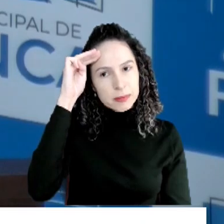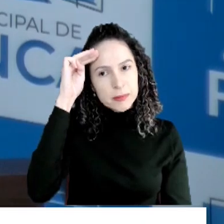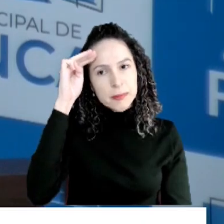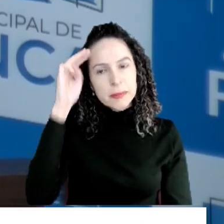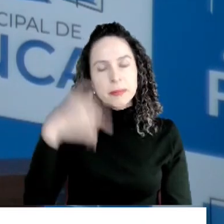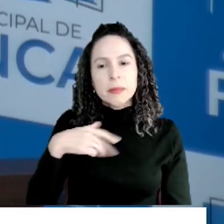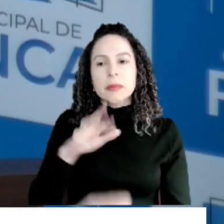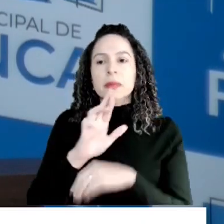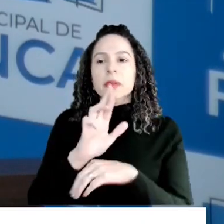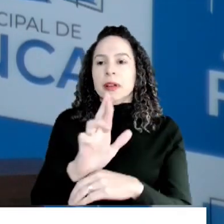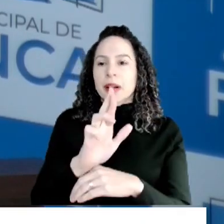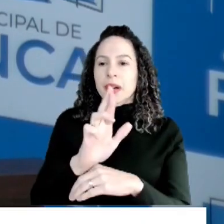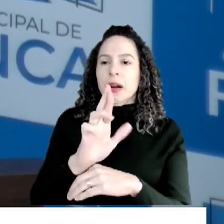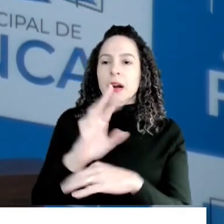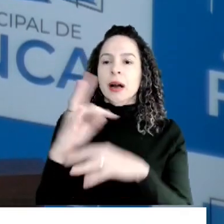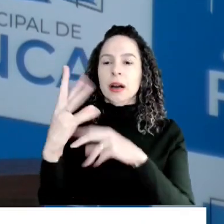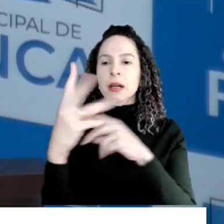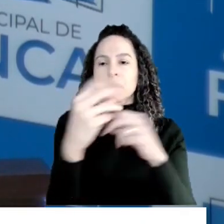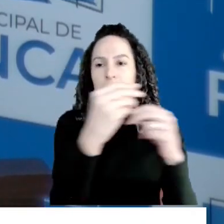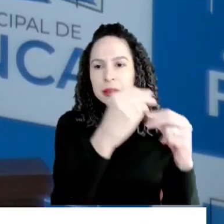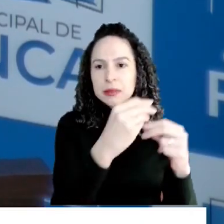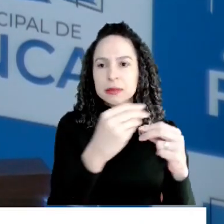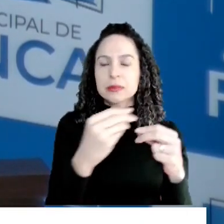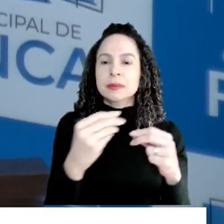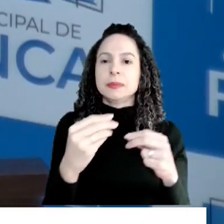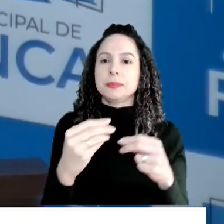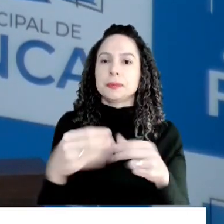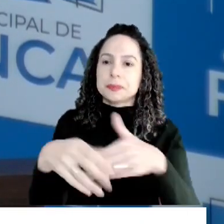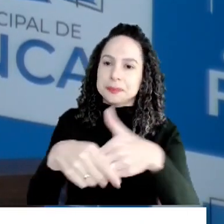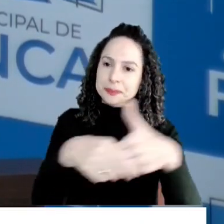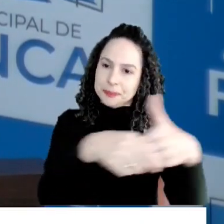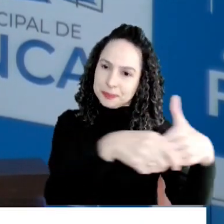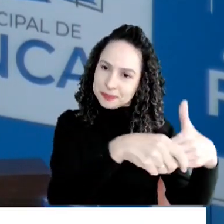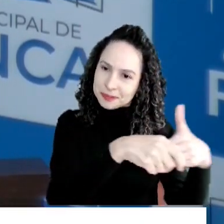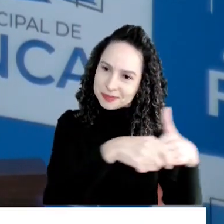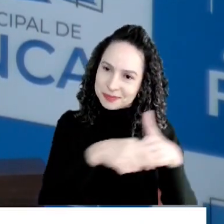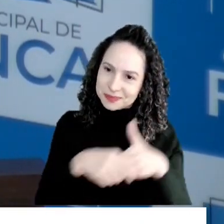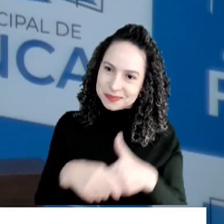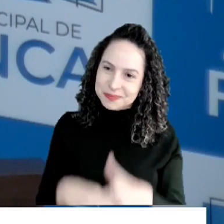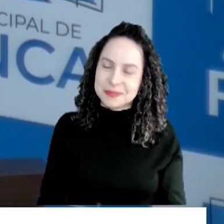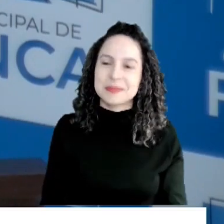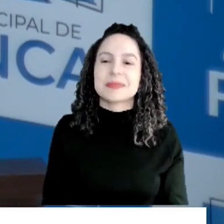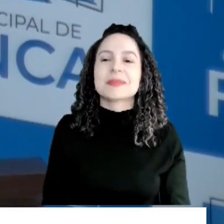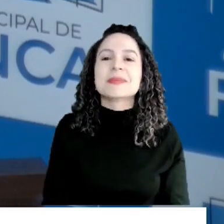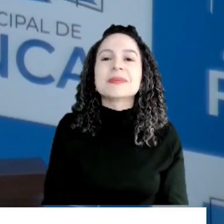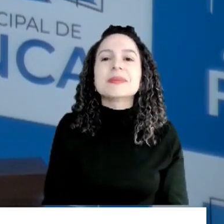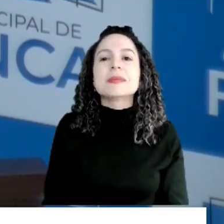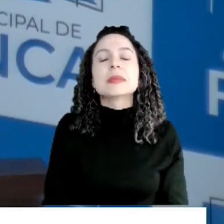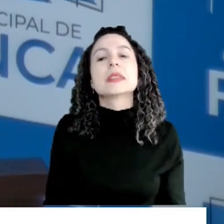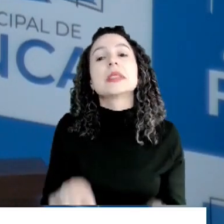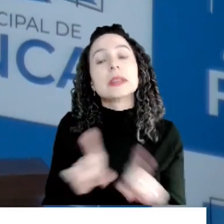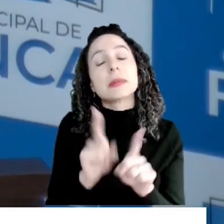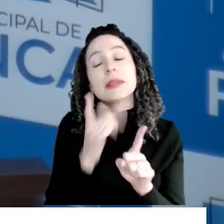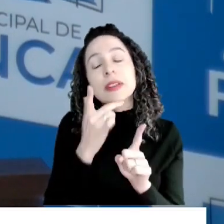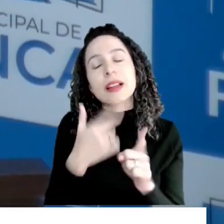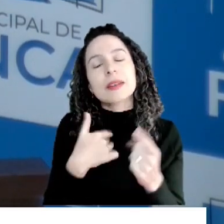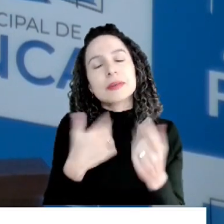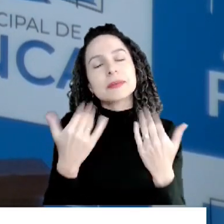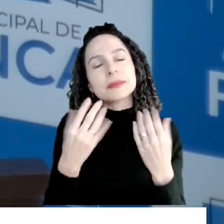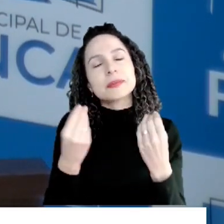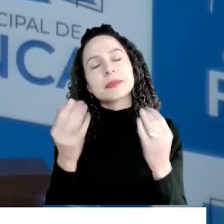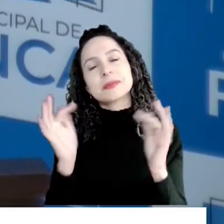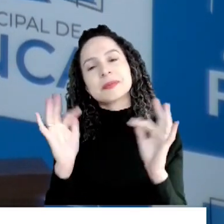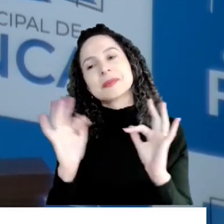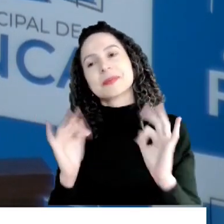cumprimento todos os edis da casa e dizer que estou muito feliz e grato por esta oportunidade